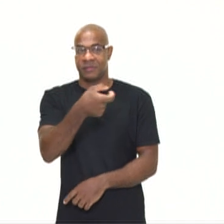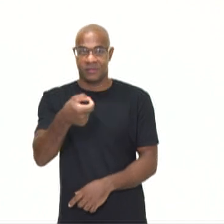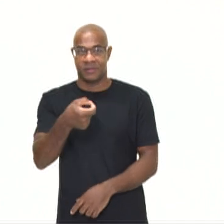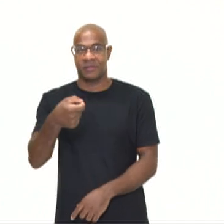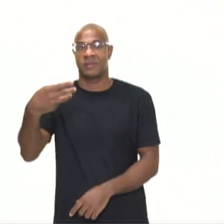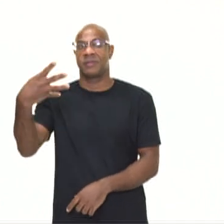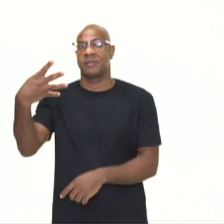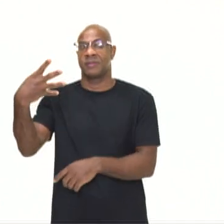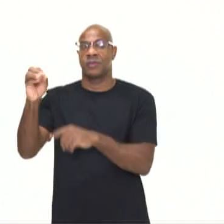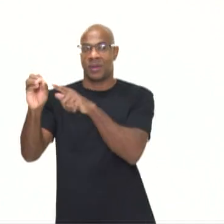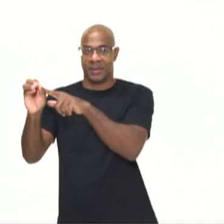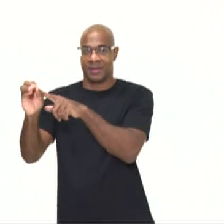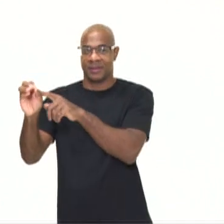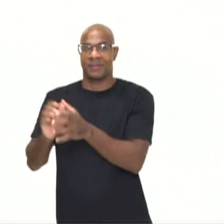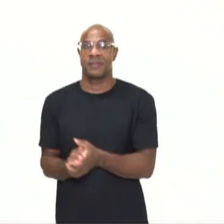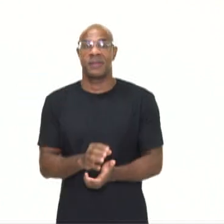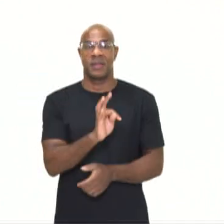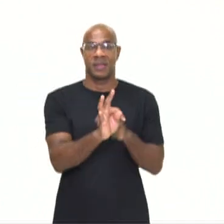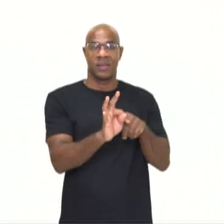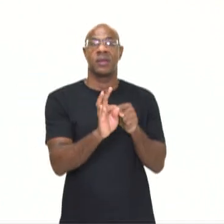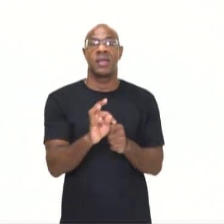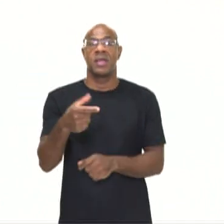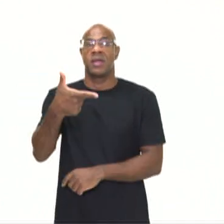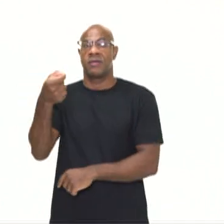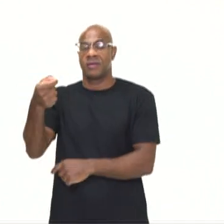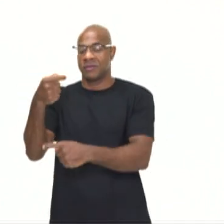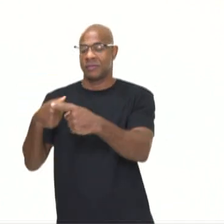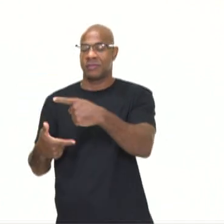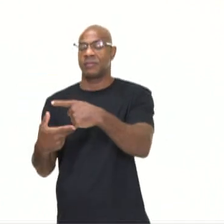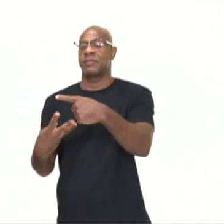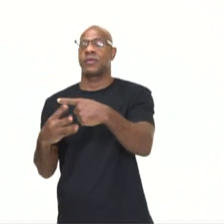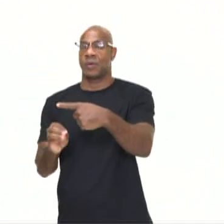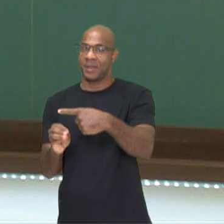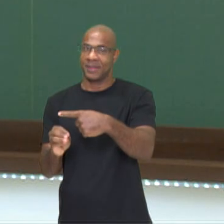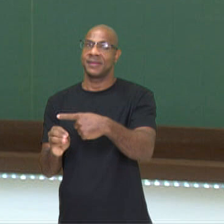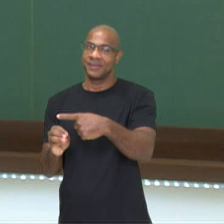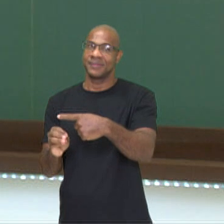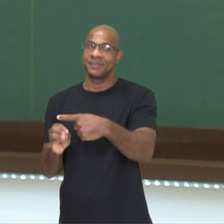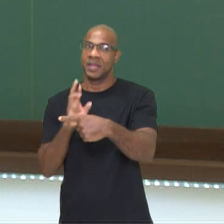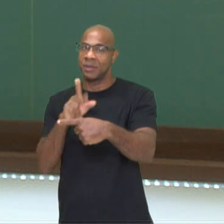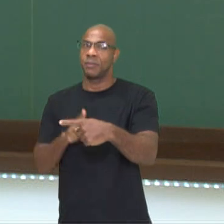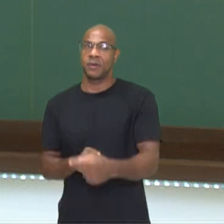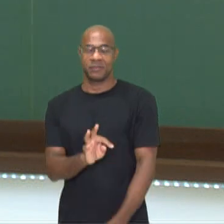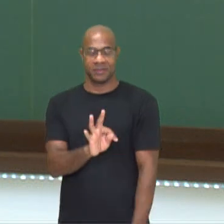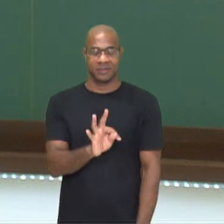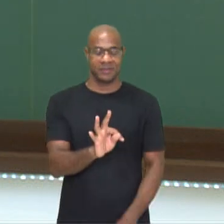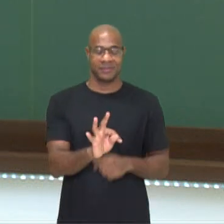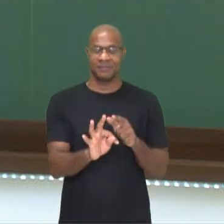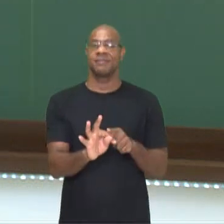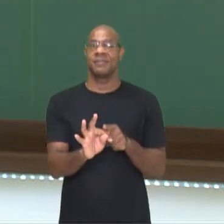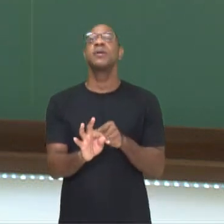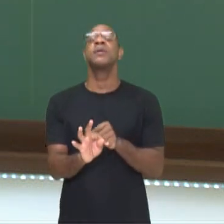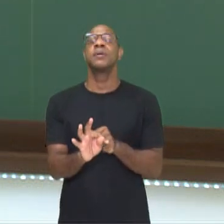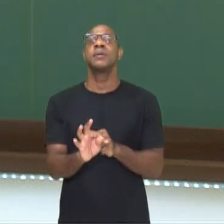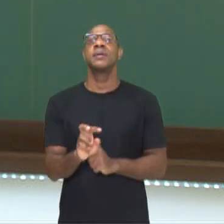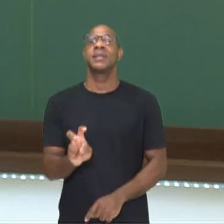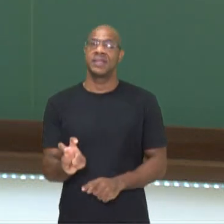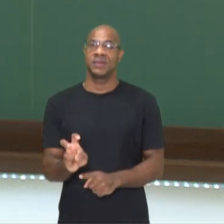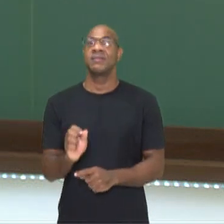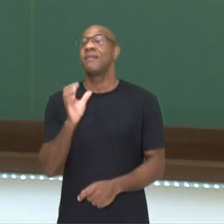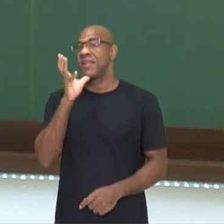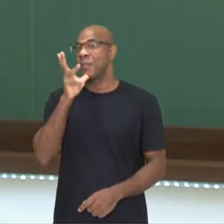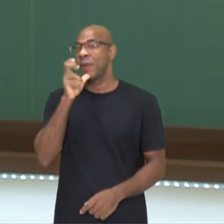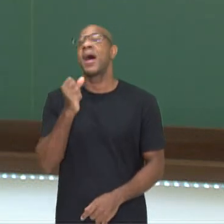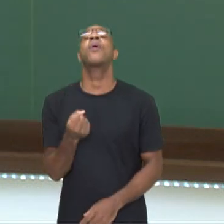de 5 meses. Então, se ele esperar 5 meses e conseguir investir esse dinheiro